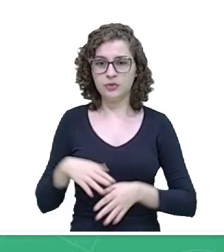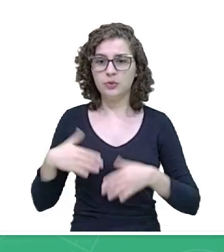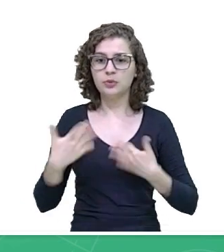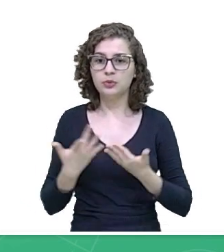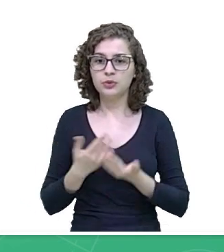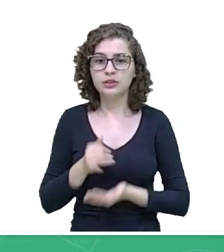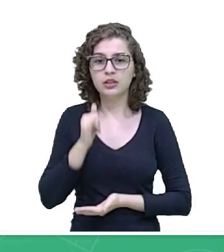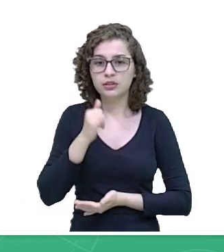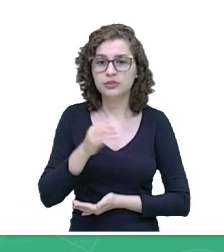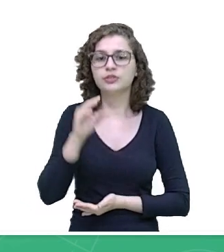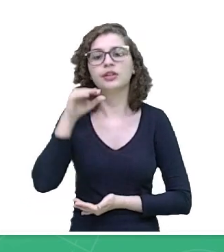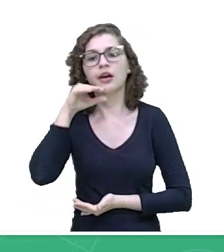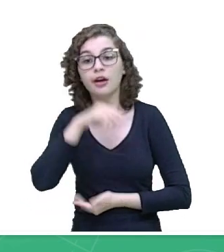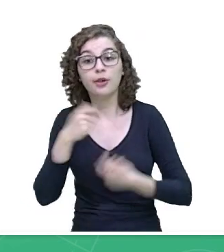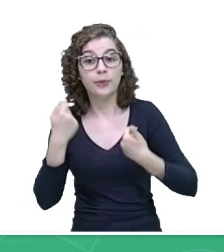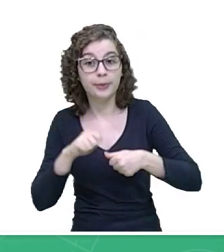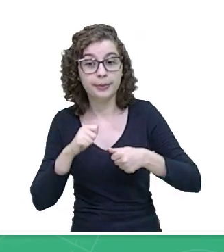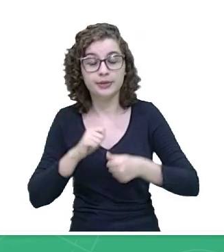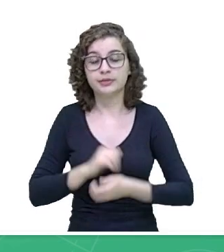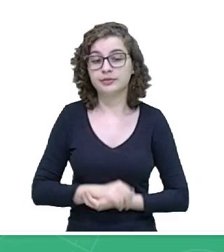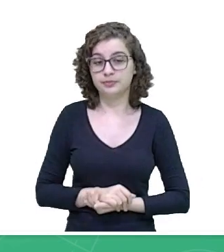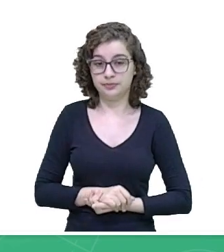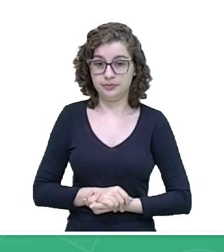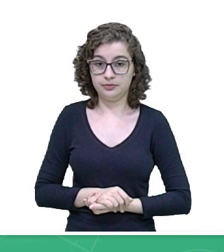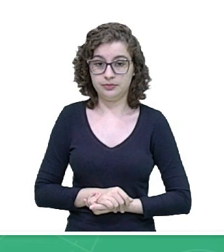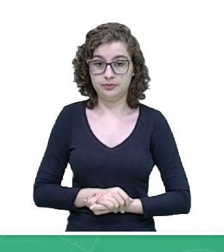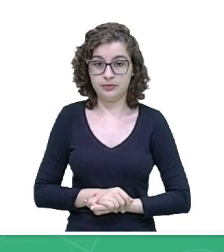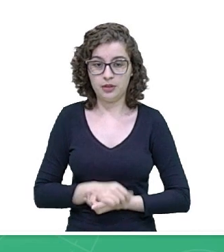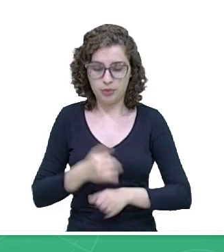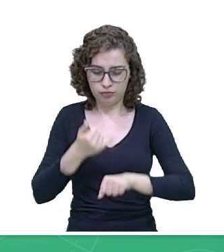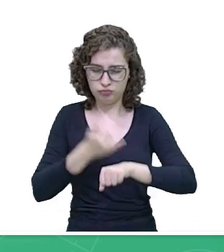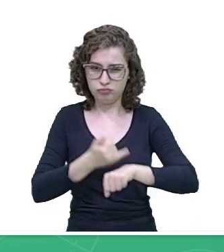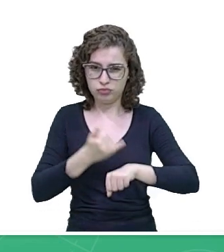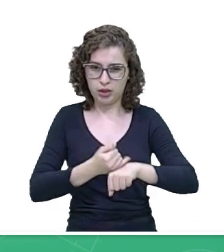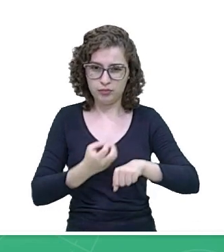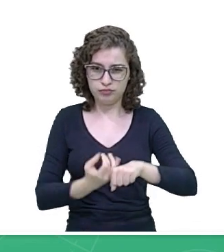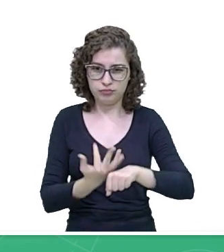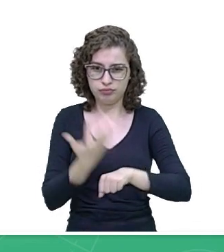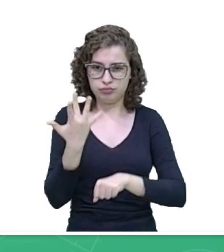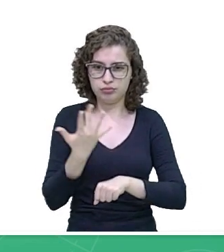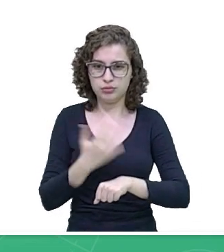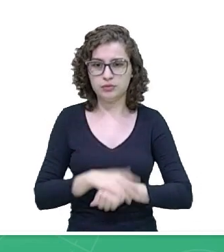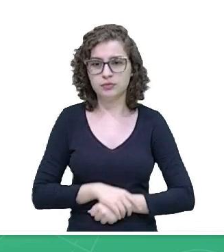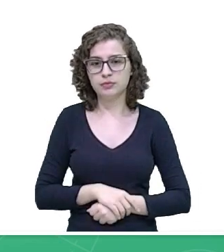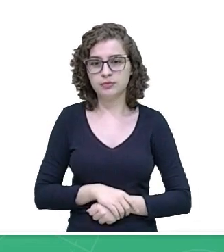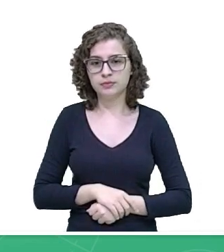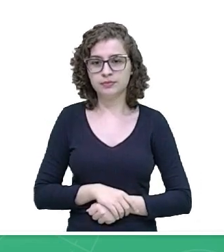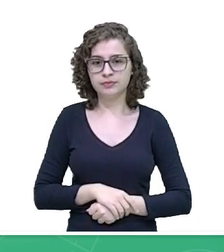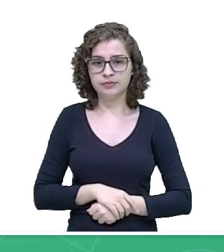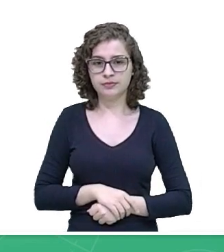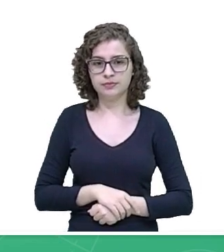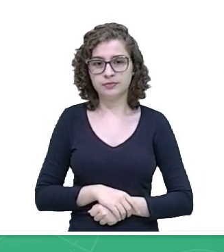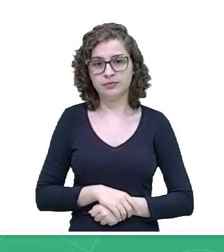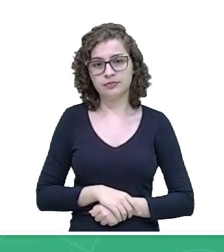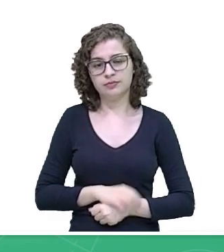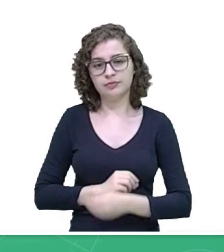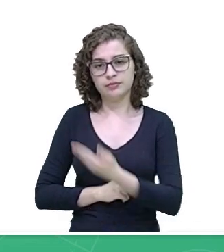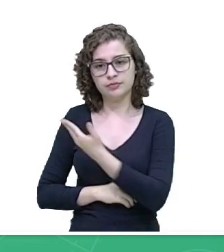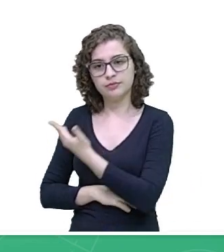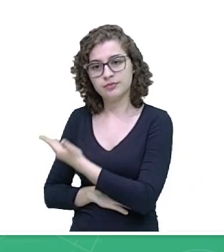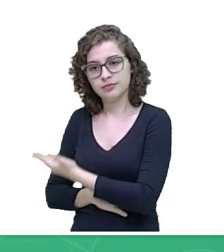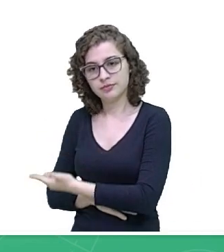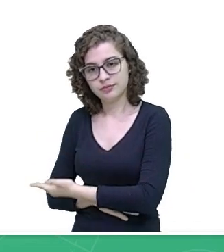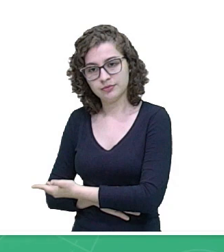calor que vai ser necessária para aquecer esse bloco de aço. Na letra A, 7.800